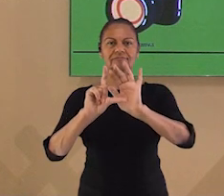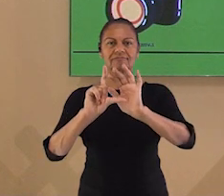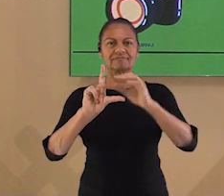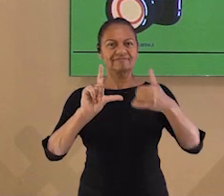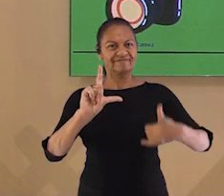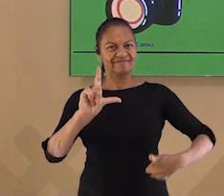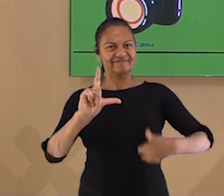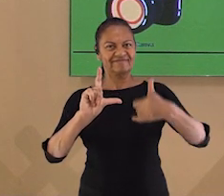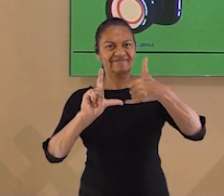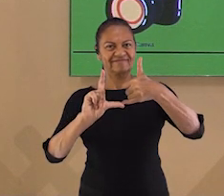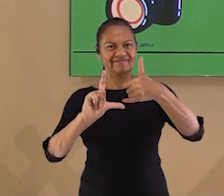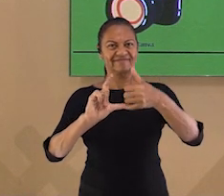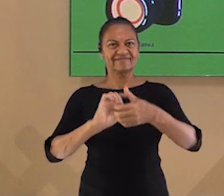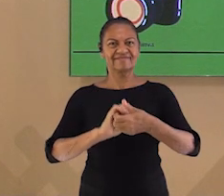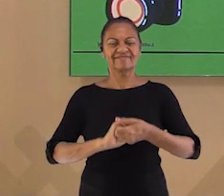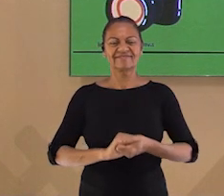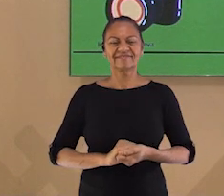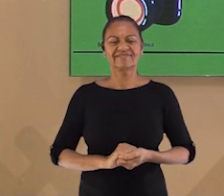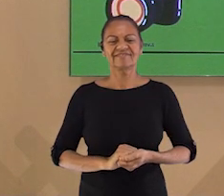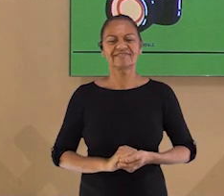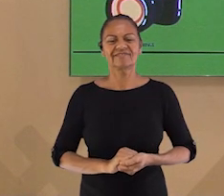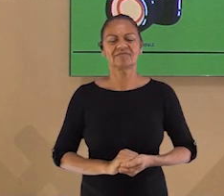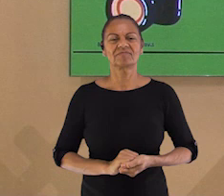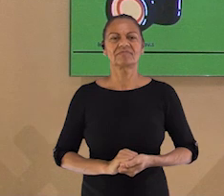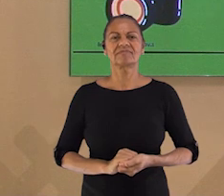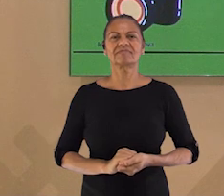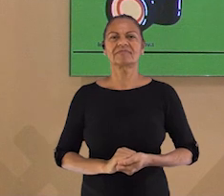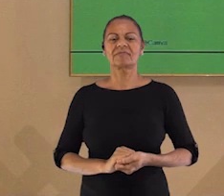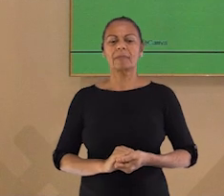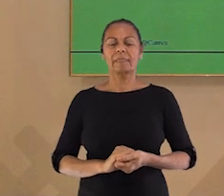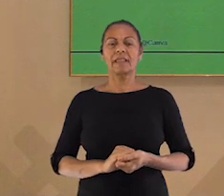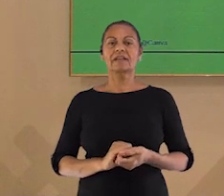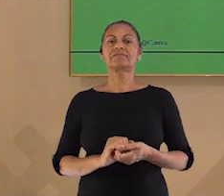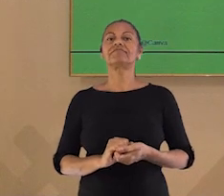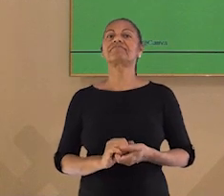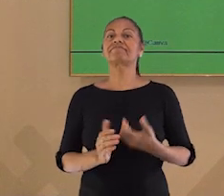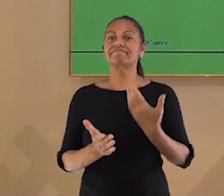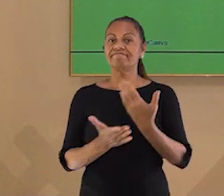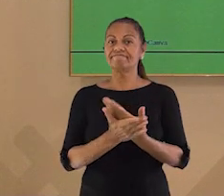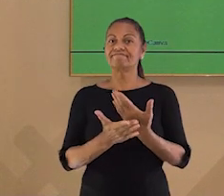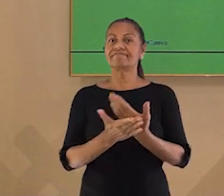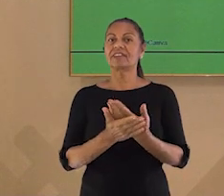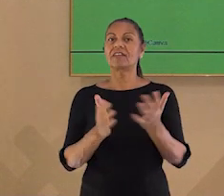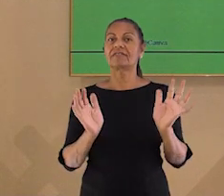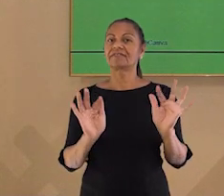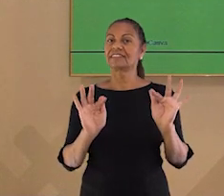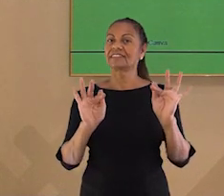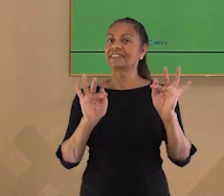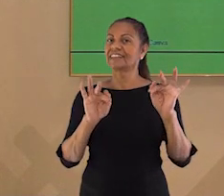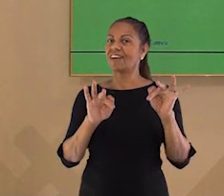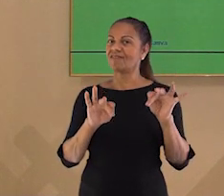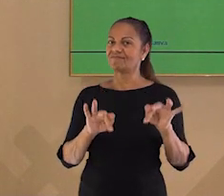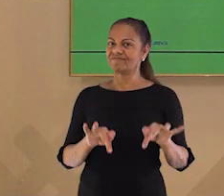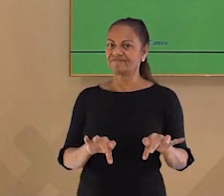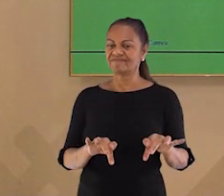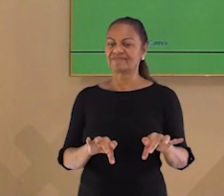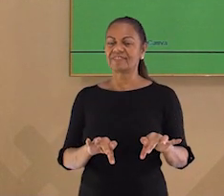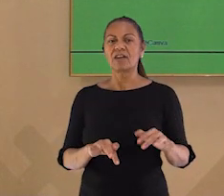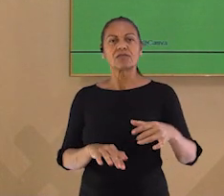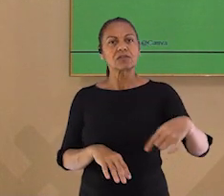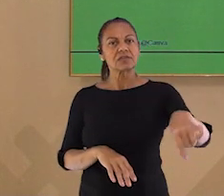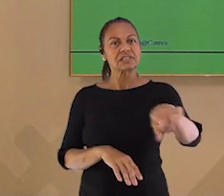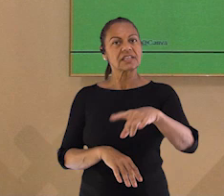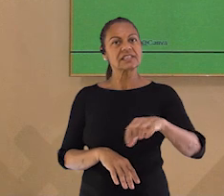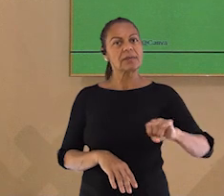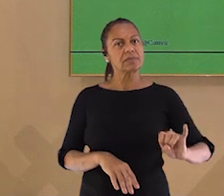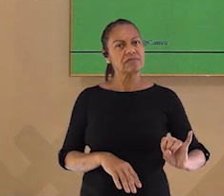para o QR Code que está aparecendo aí na sua tela. Estamos chegando ao final de mais uma aula no Dever em Casa na